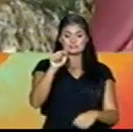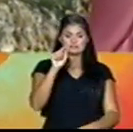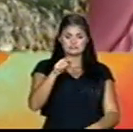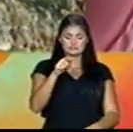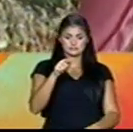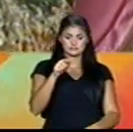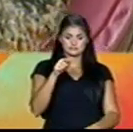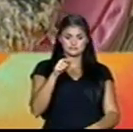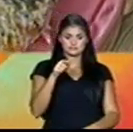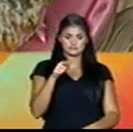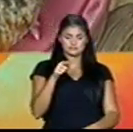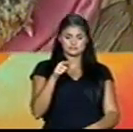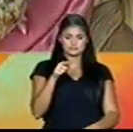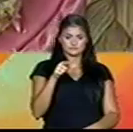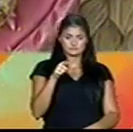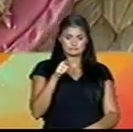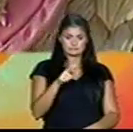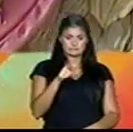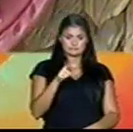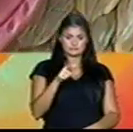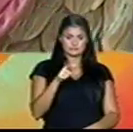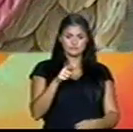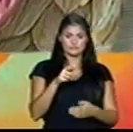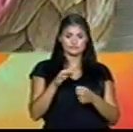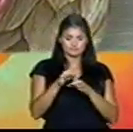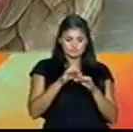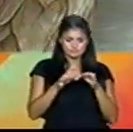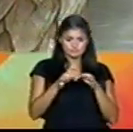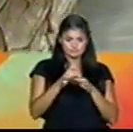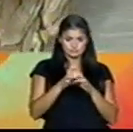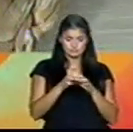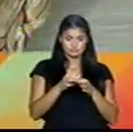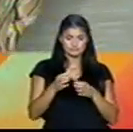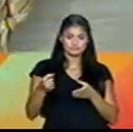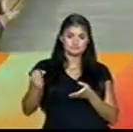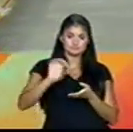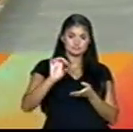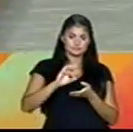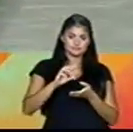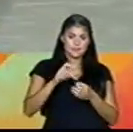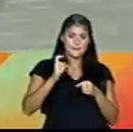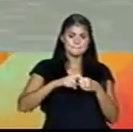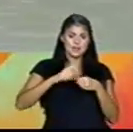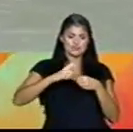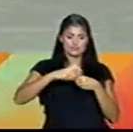daqui é que são com, em vez de colocar as pepitas, coloquei um maracujá.